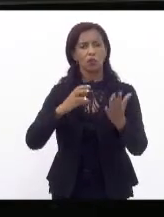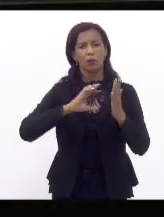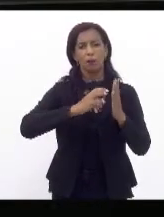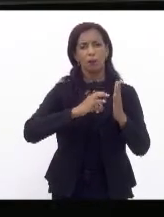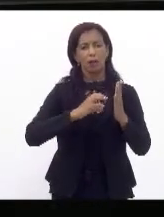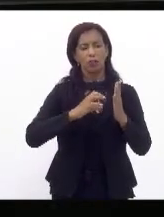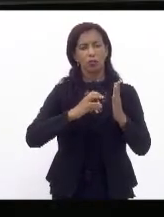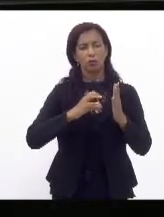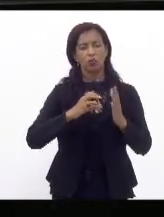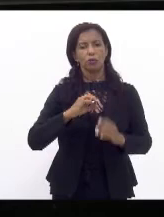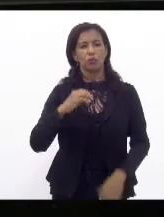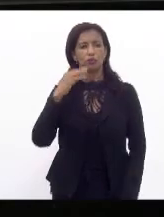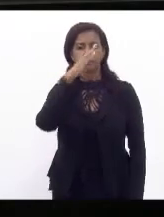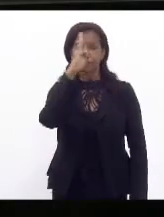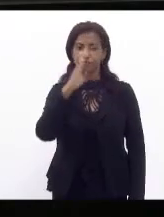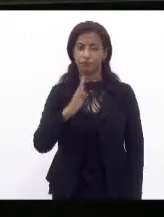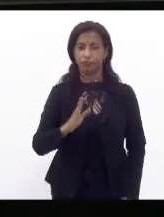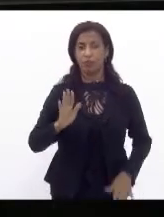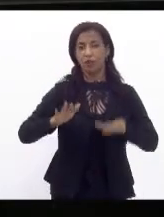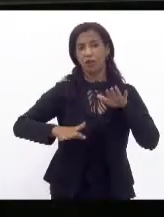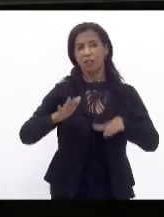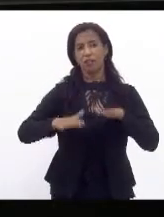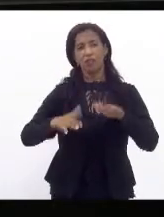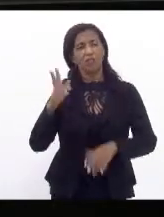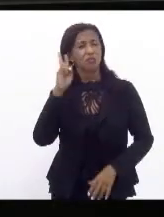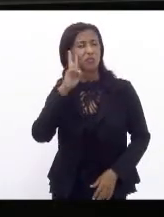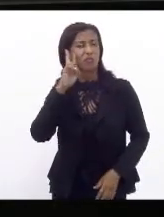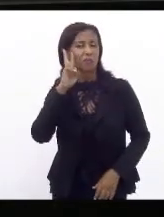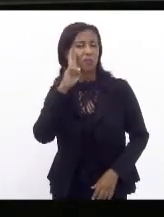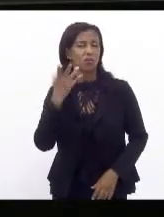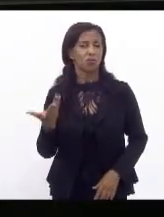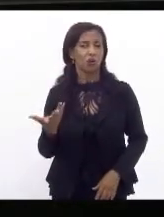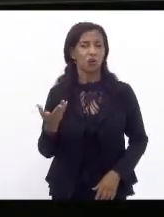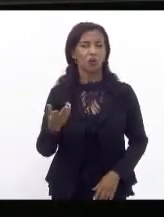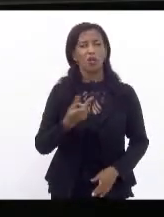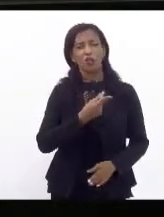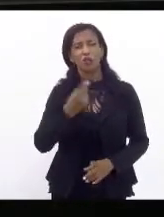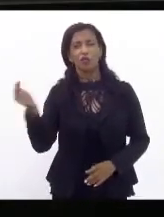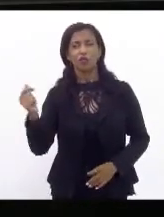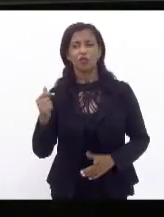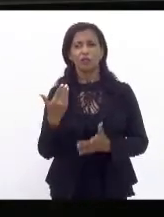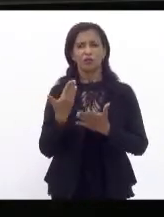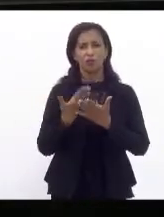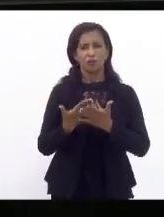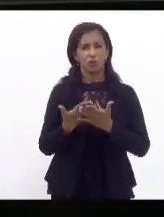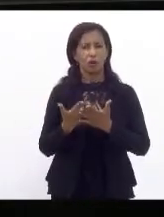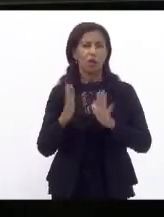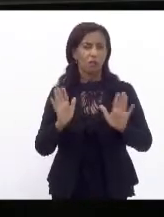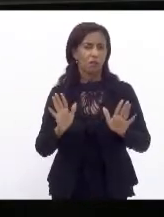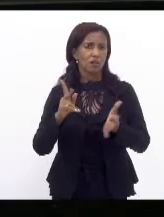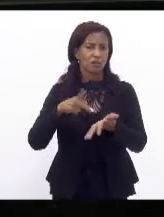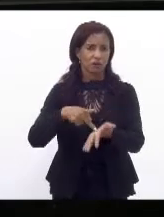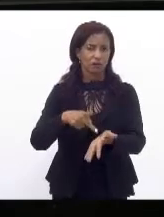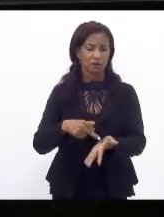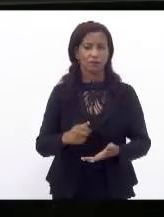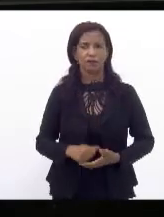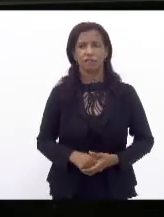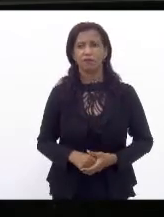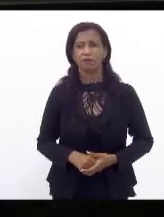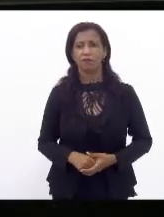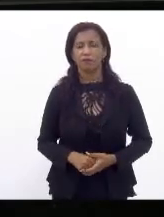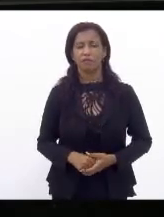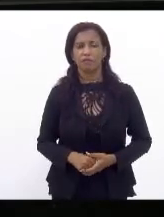do Brasil. Talvez muitos não saibam a história, fugiram da escola, mas essa é a verdade,